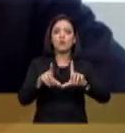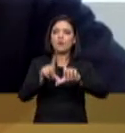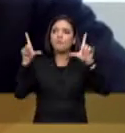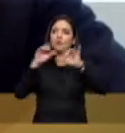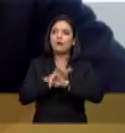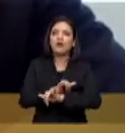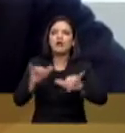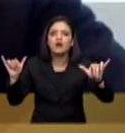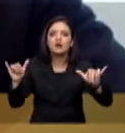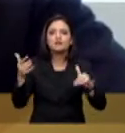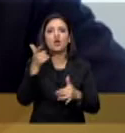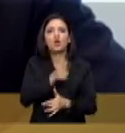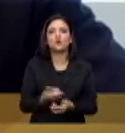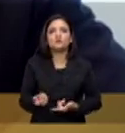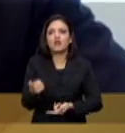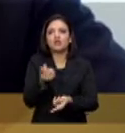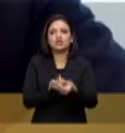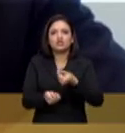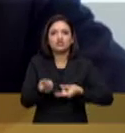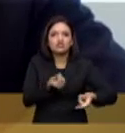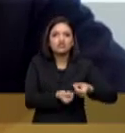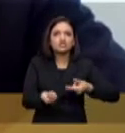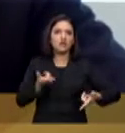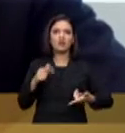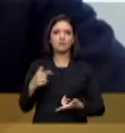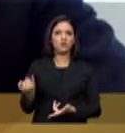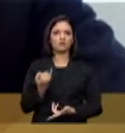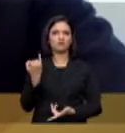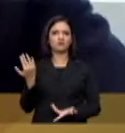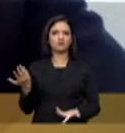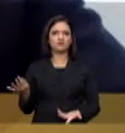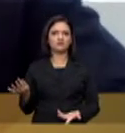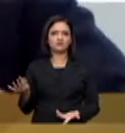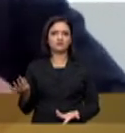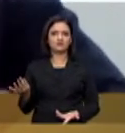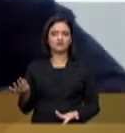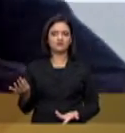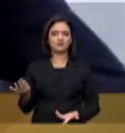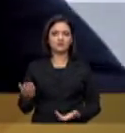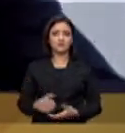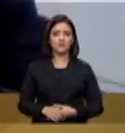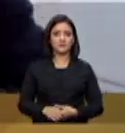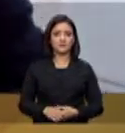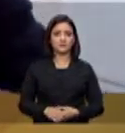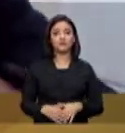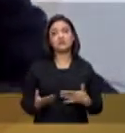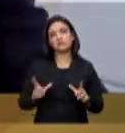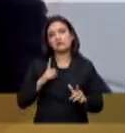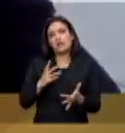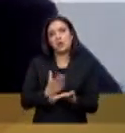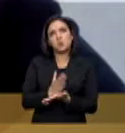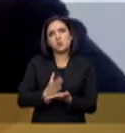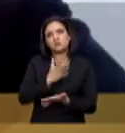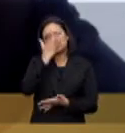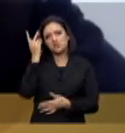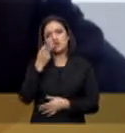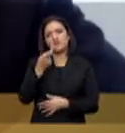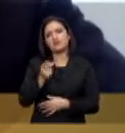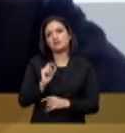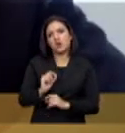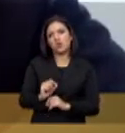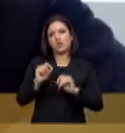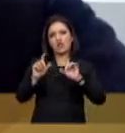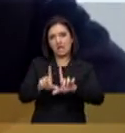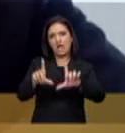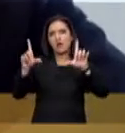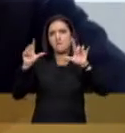de financiamento que se dá pela propaganda comercial. Haverá, sem dúvida nenhuma, aqueles que falarão que a propaganda é a